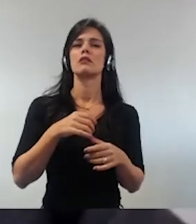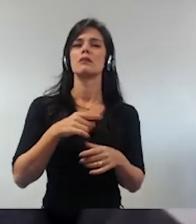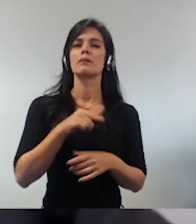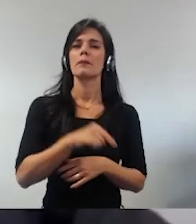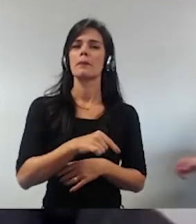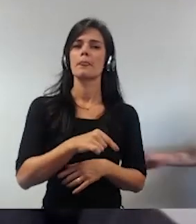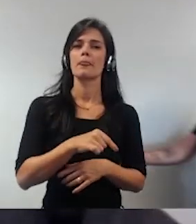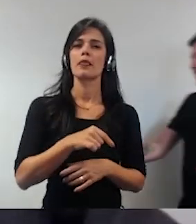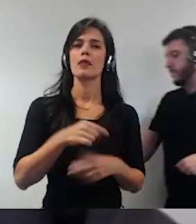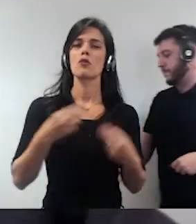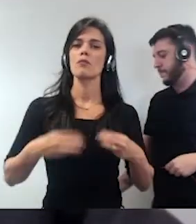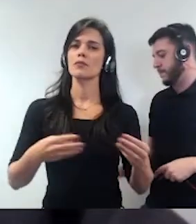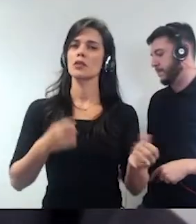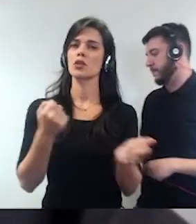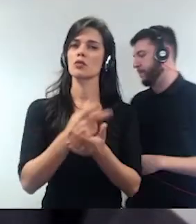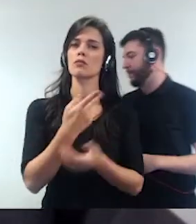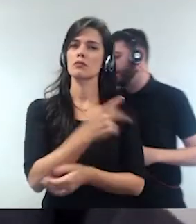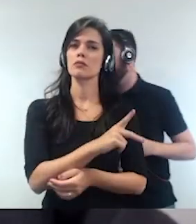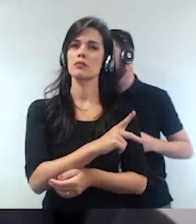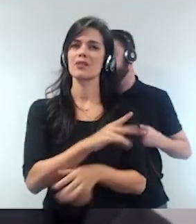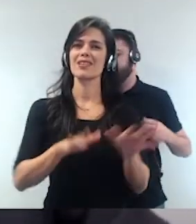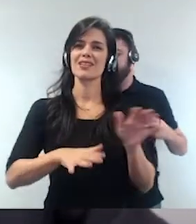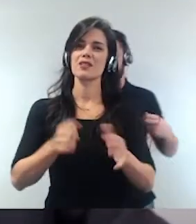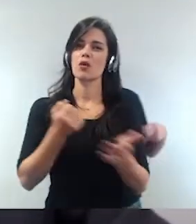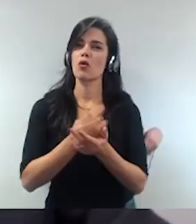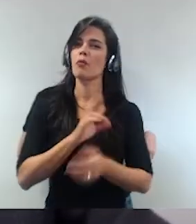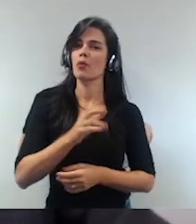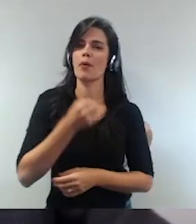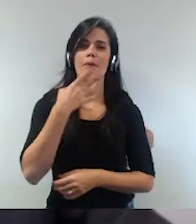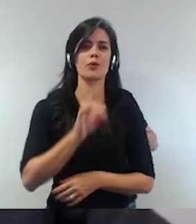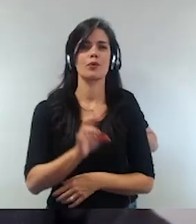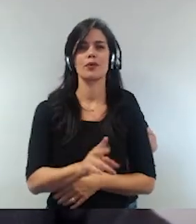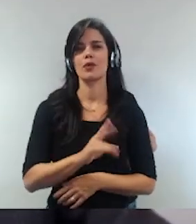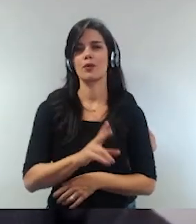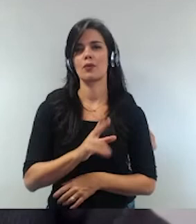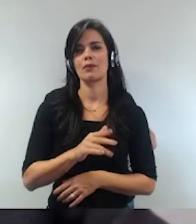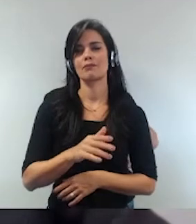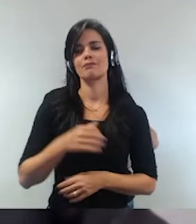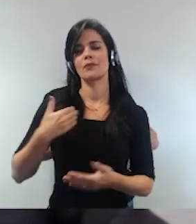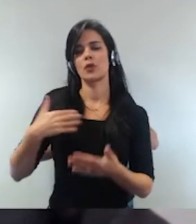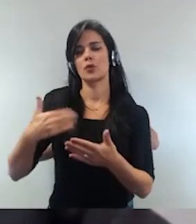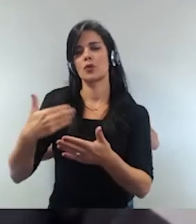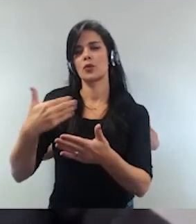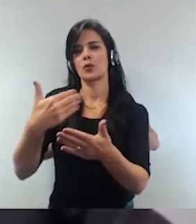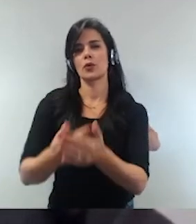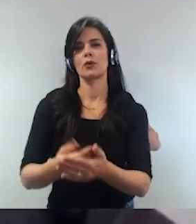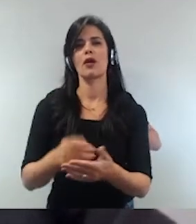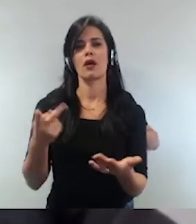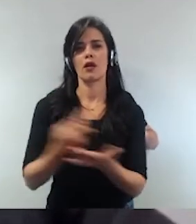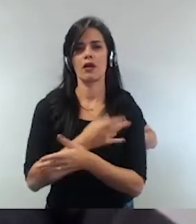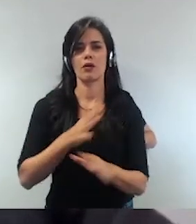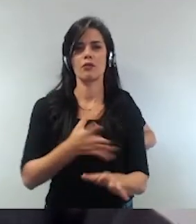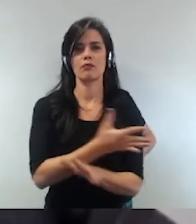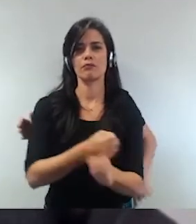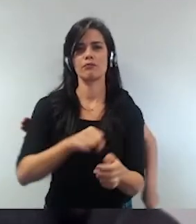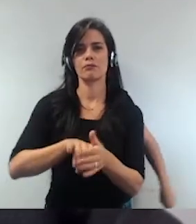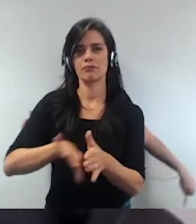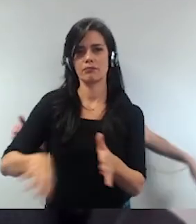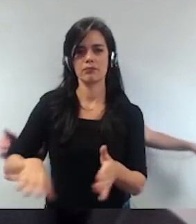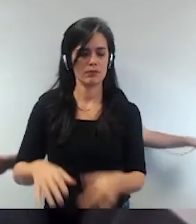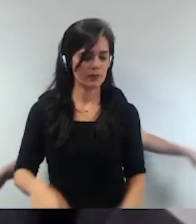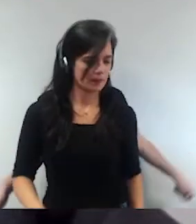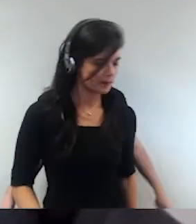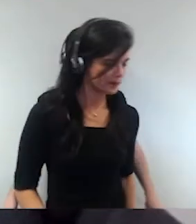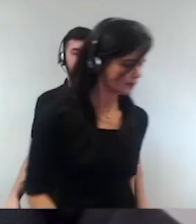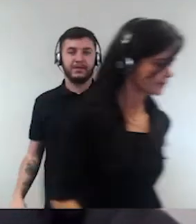ministério que compra para ele. E às vezes a compra não é tão boa assim, como tem acontecido nos últimos anos, encarecendo a energia. Mas o fato, ele vai comprar essa